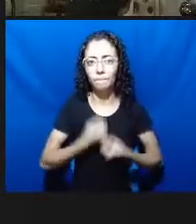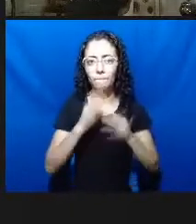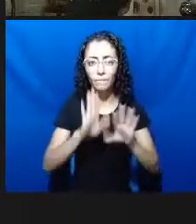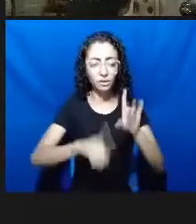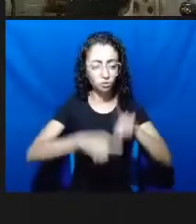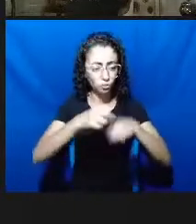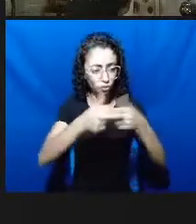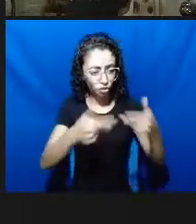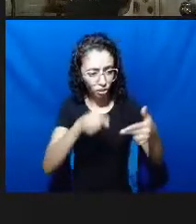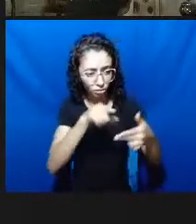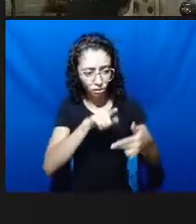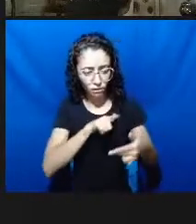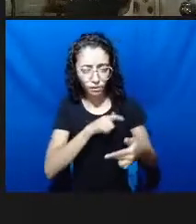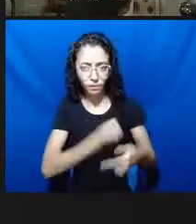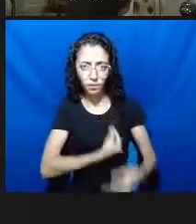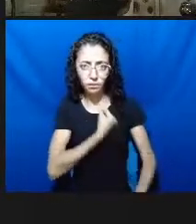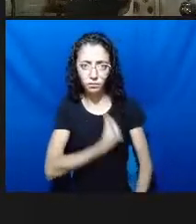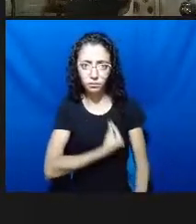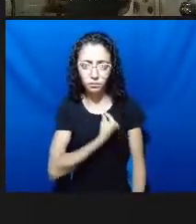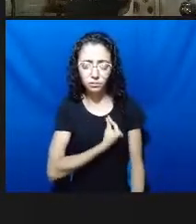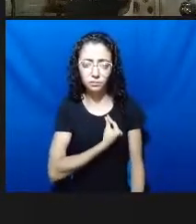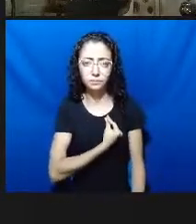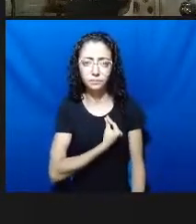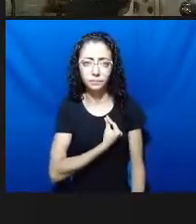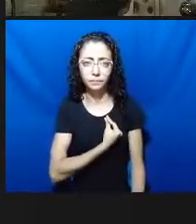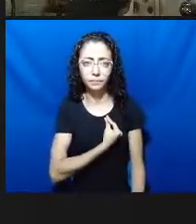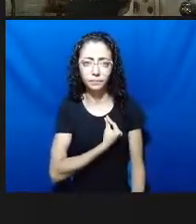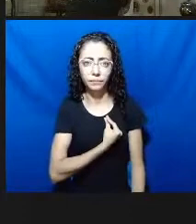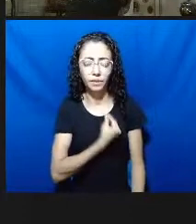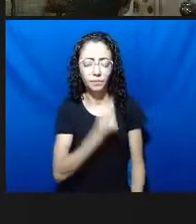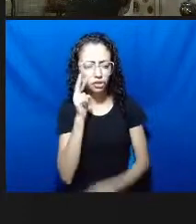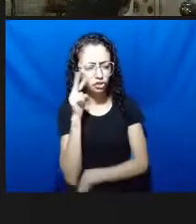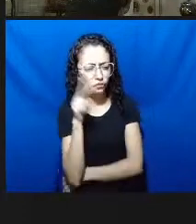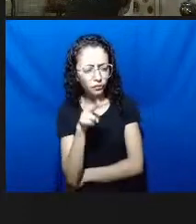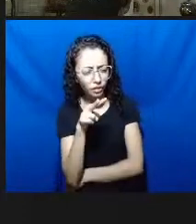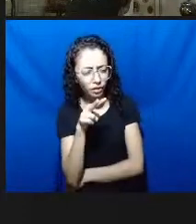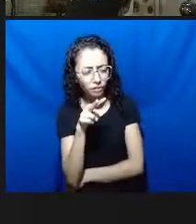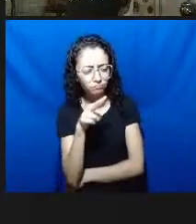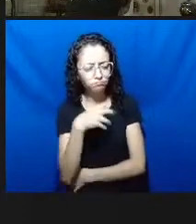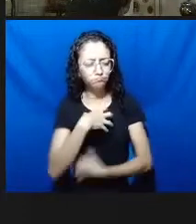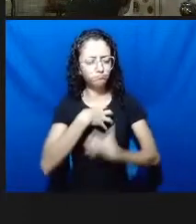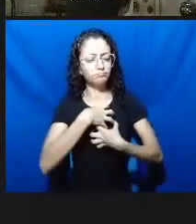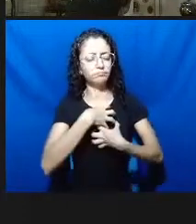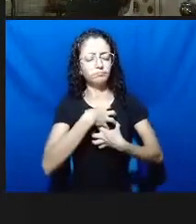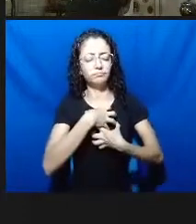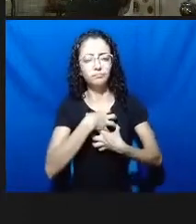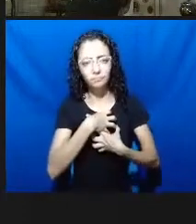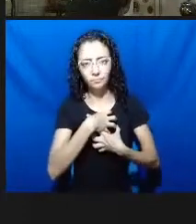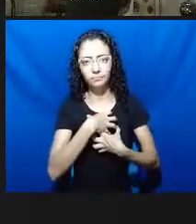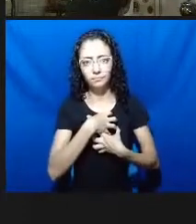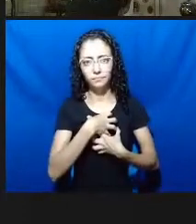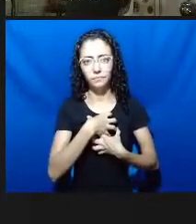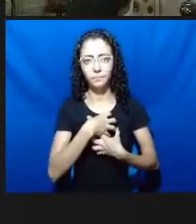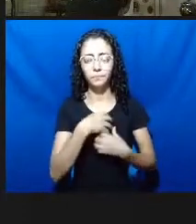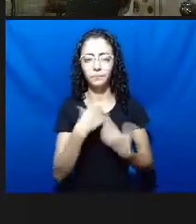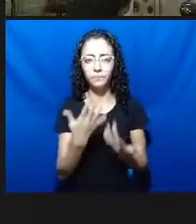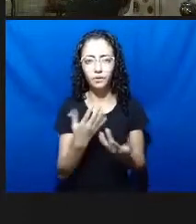existem para acariciar os olhos, né? Na realidade, o grau de